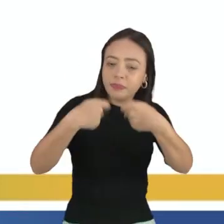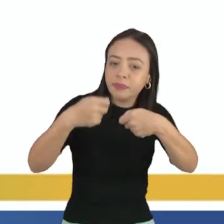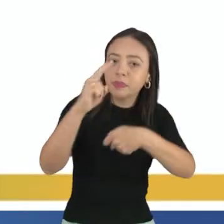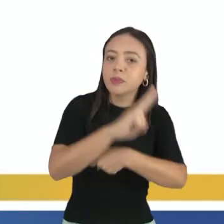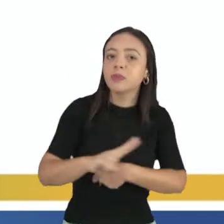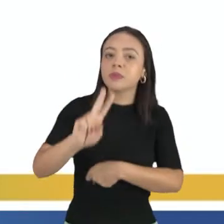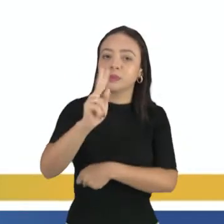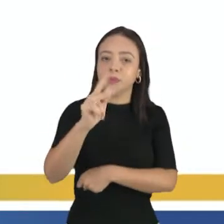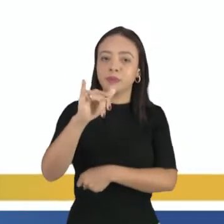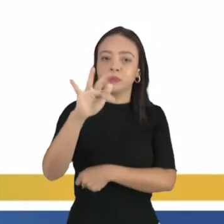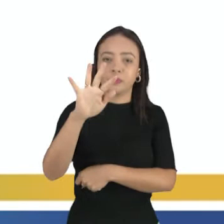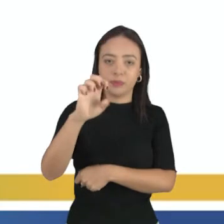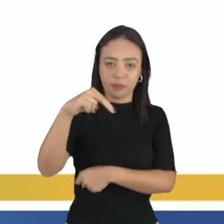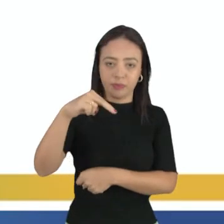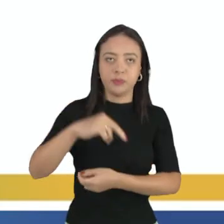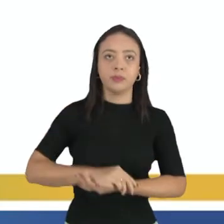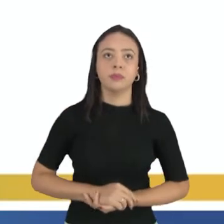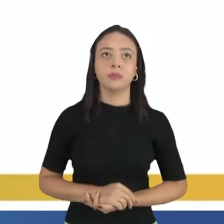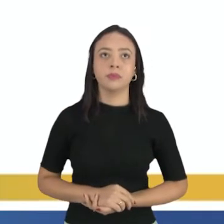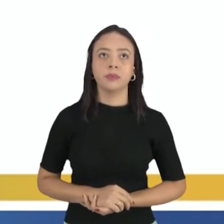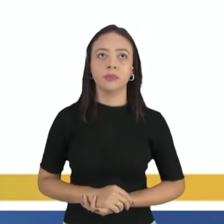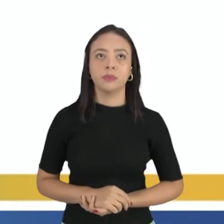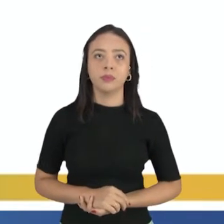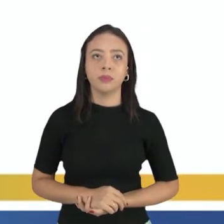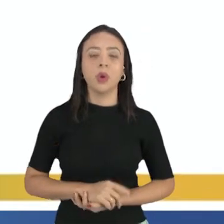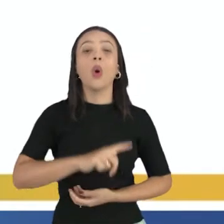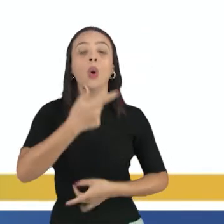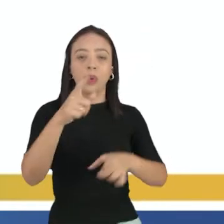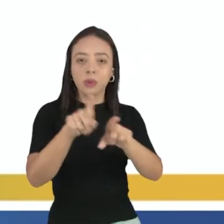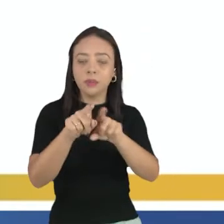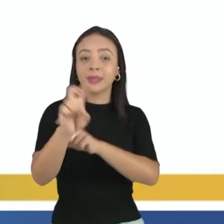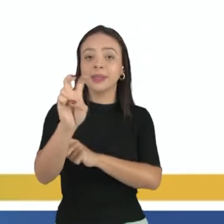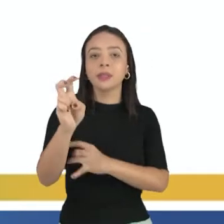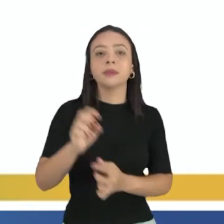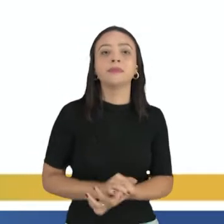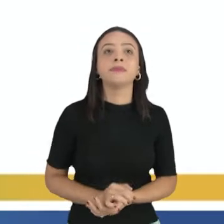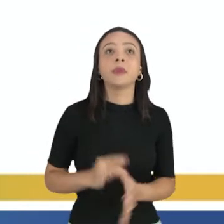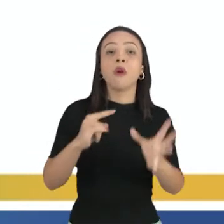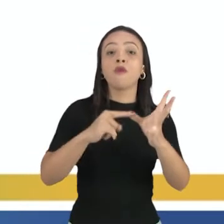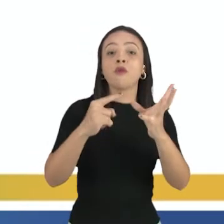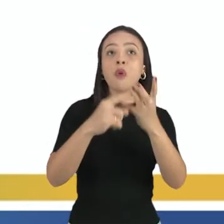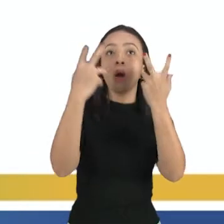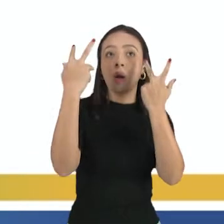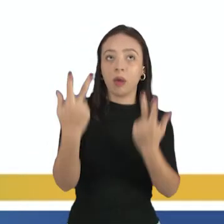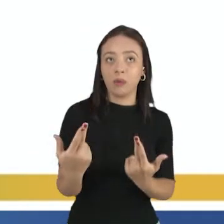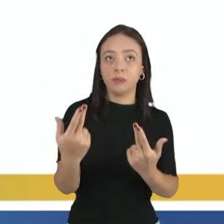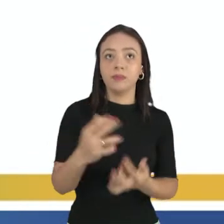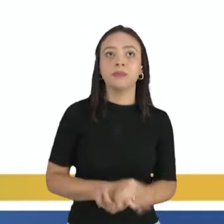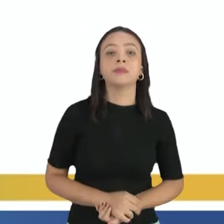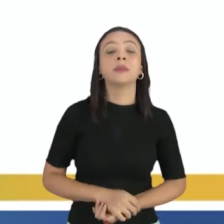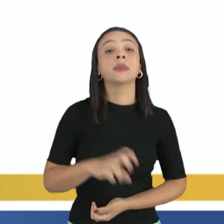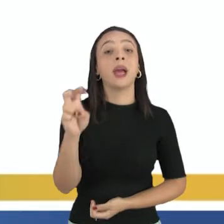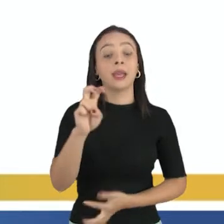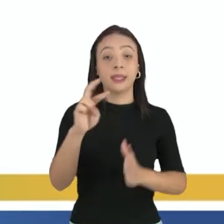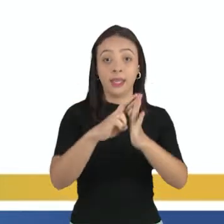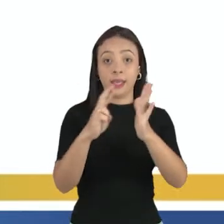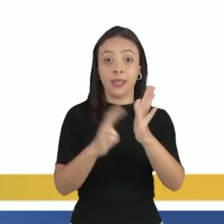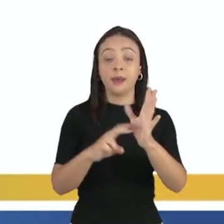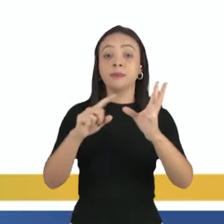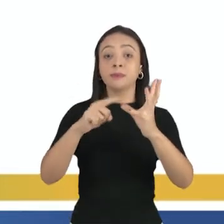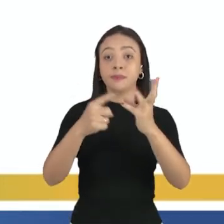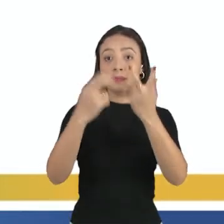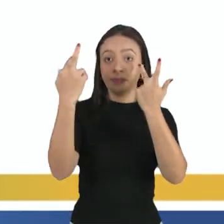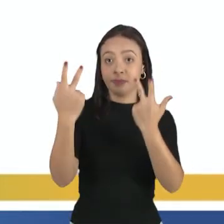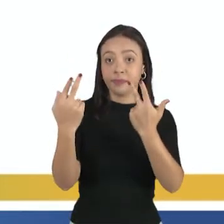utiliza o hífen. Próximo. Vogais iguais. Quinta regra, vogais